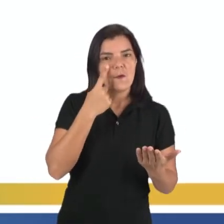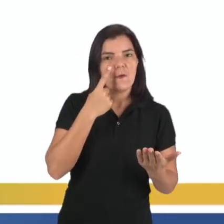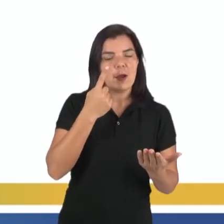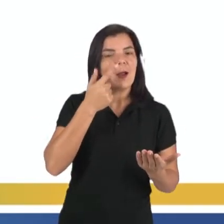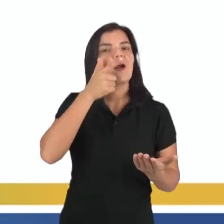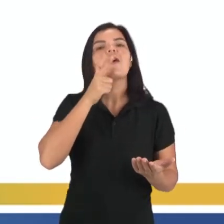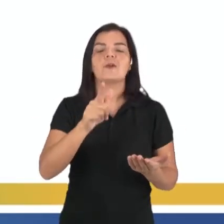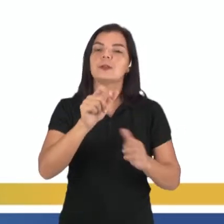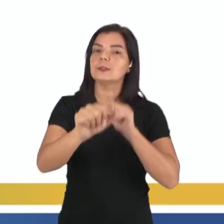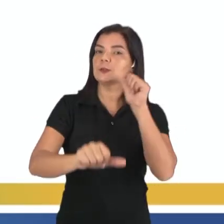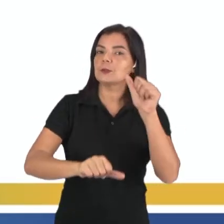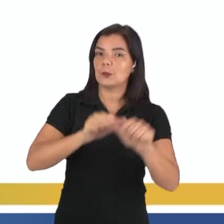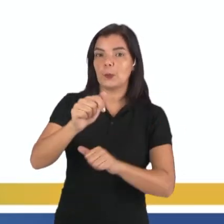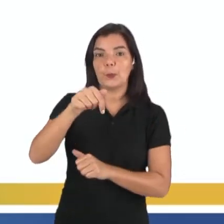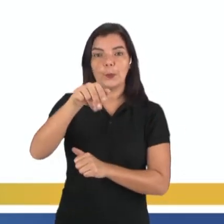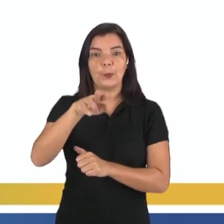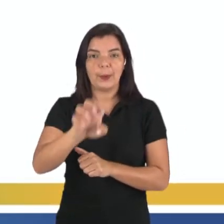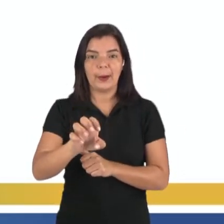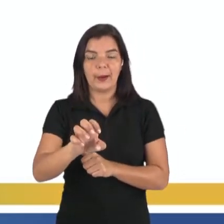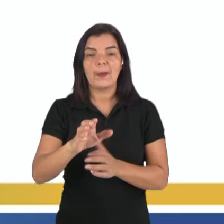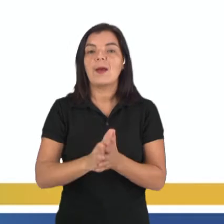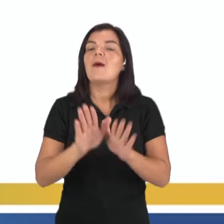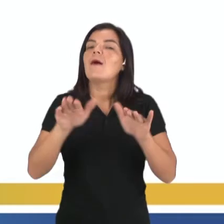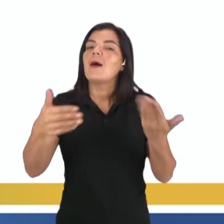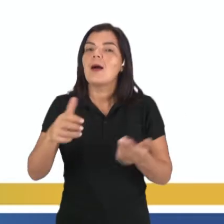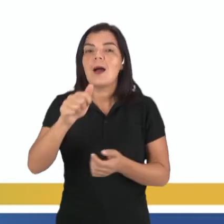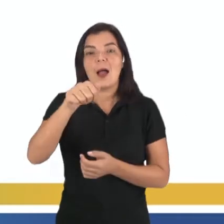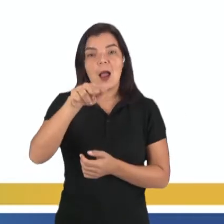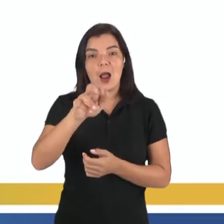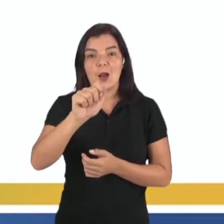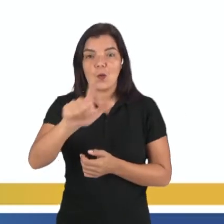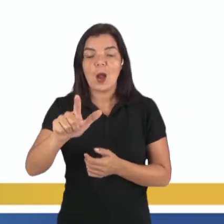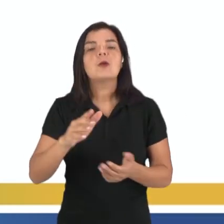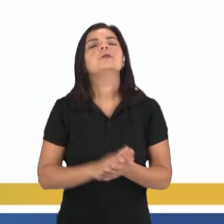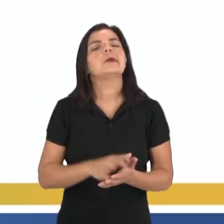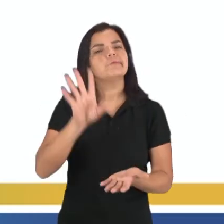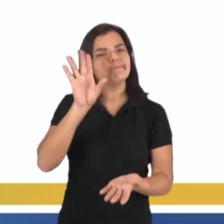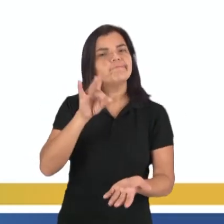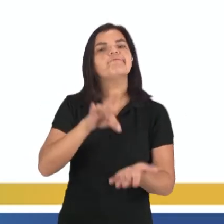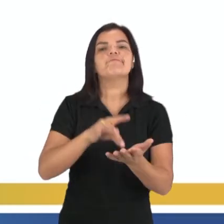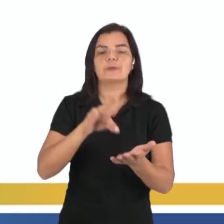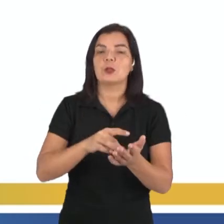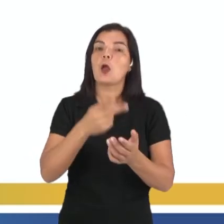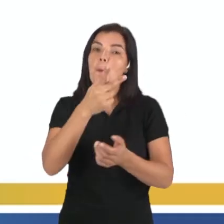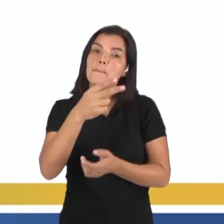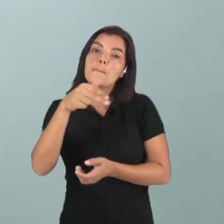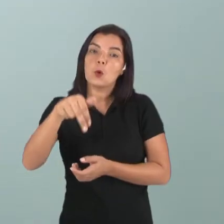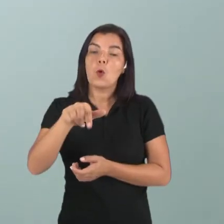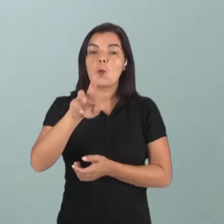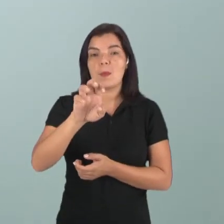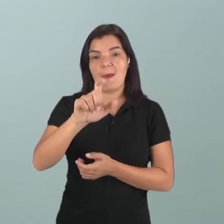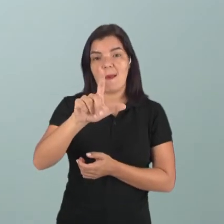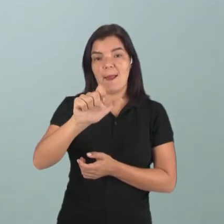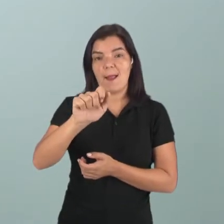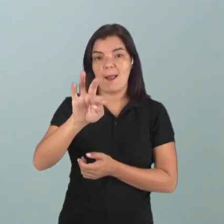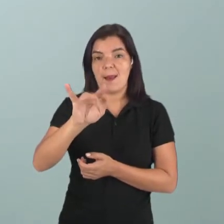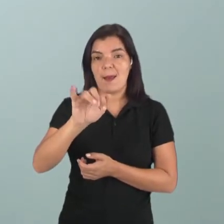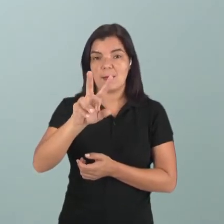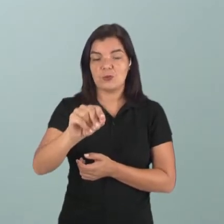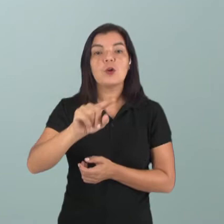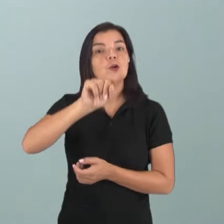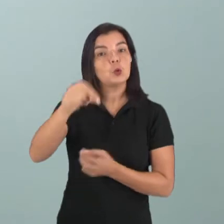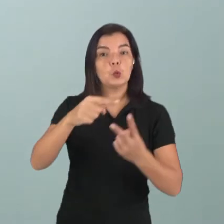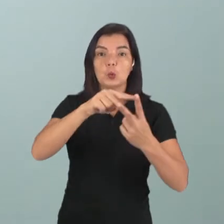que eu consegui trocar o que pelo a qual, né? Então, confirma que é pronome relativo. Está entre vírgulas,